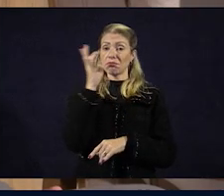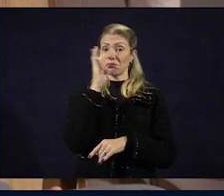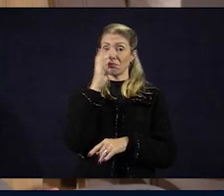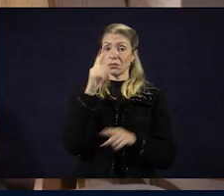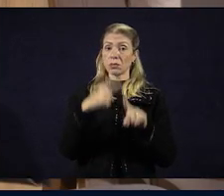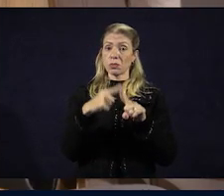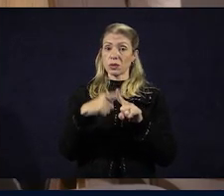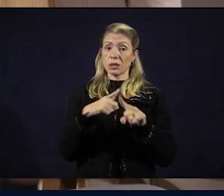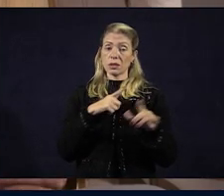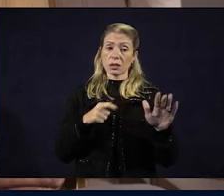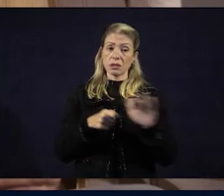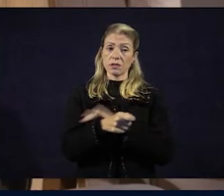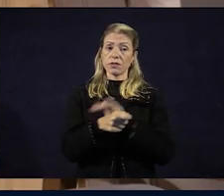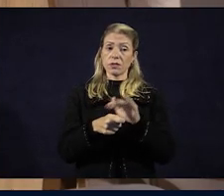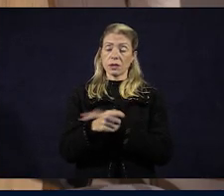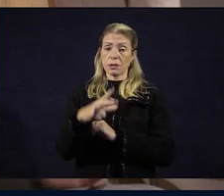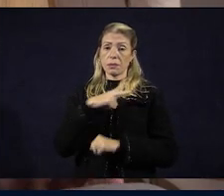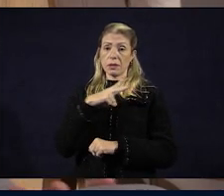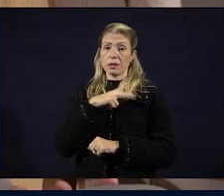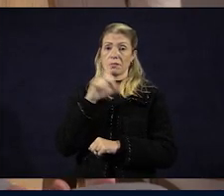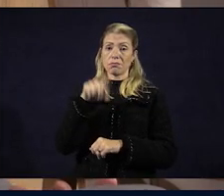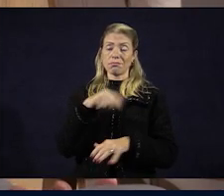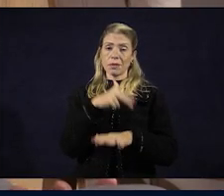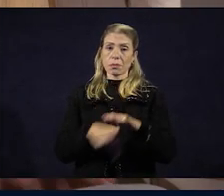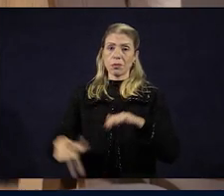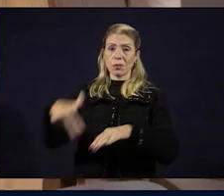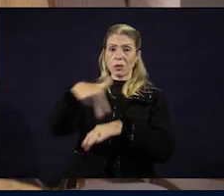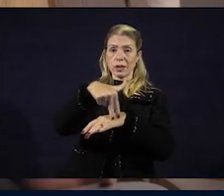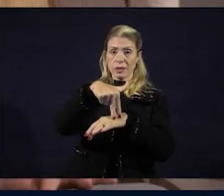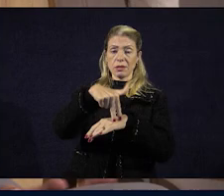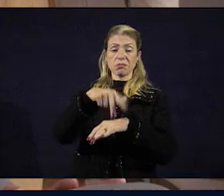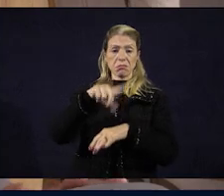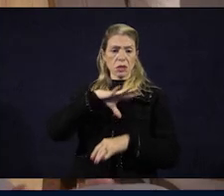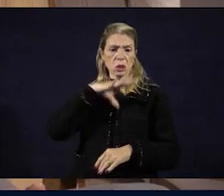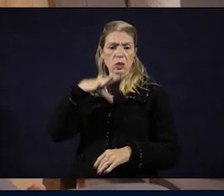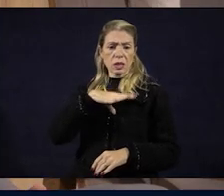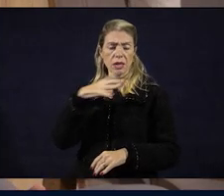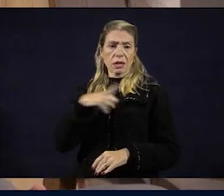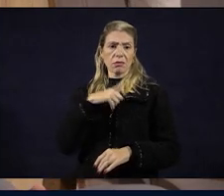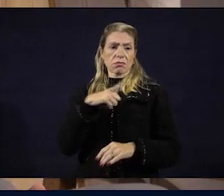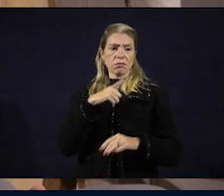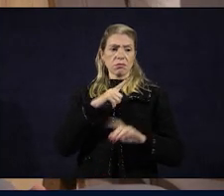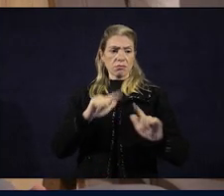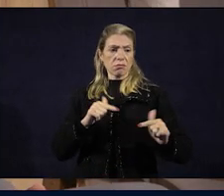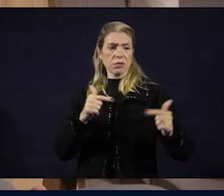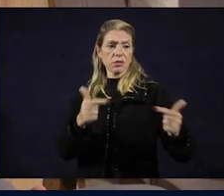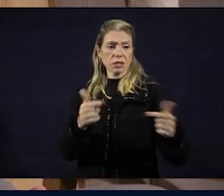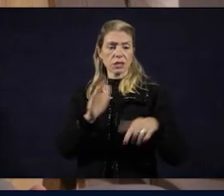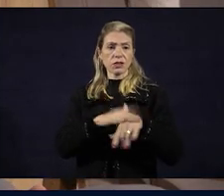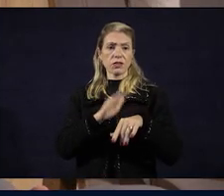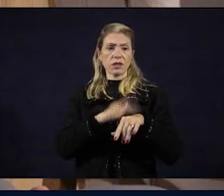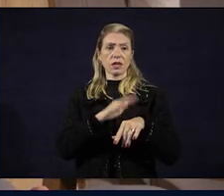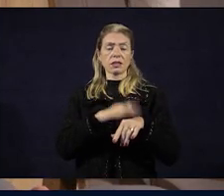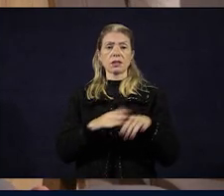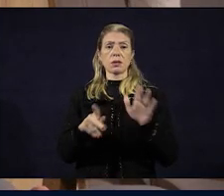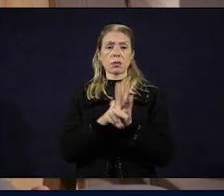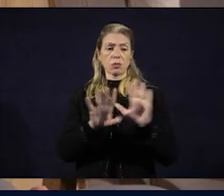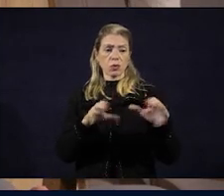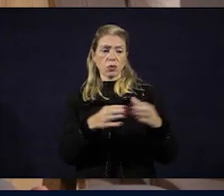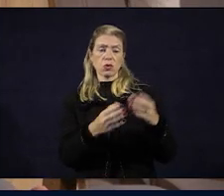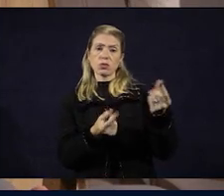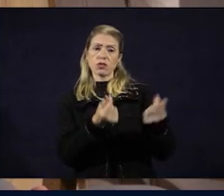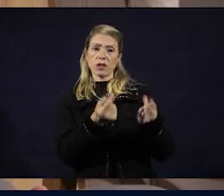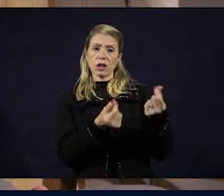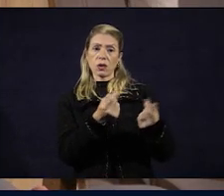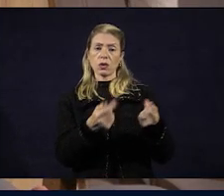de um investimento que tem o setor privado como protagonista. O setor privado ousado, corajoso, que tem comparecido na Bolsa de Valores e participado